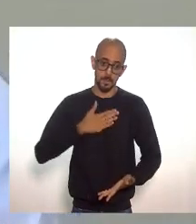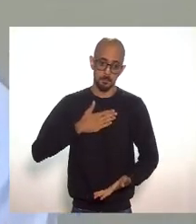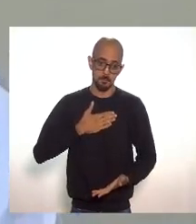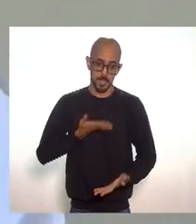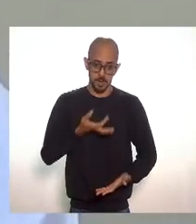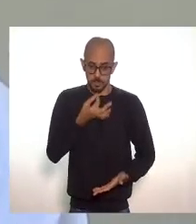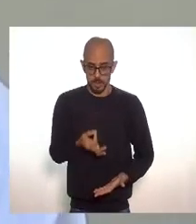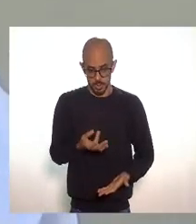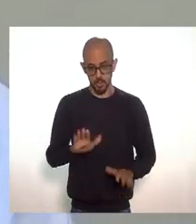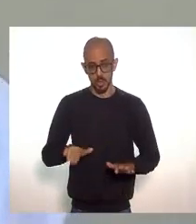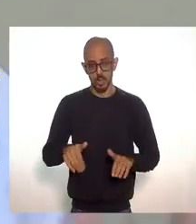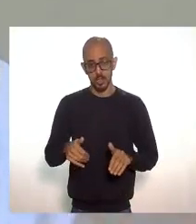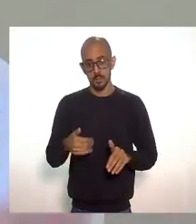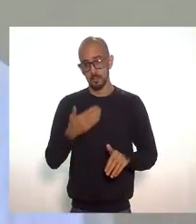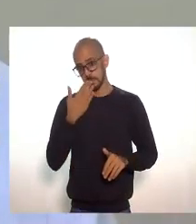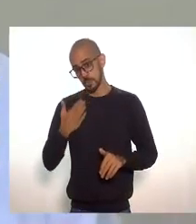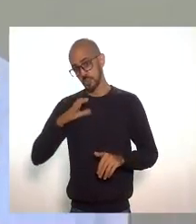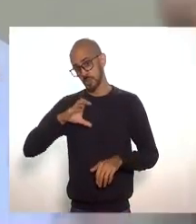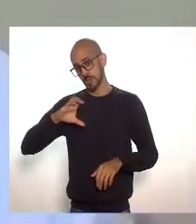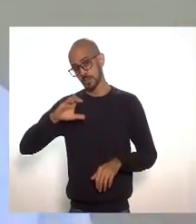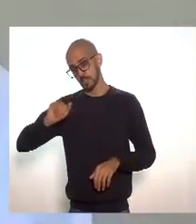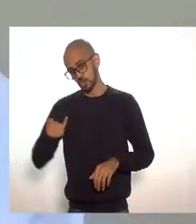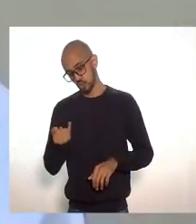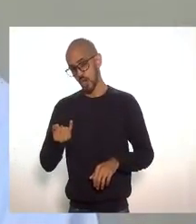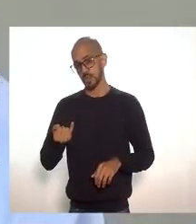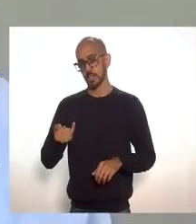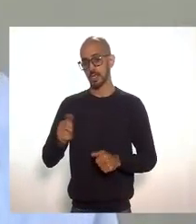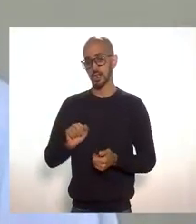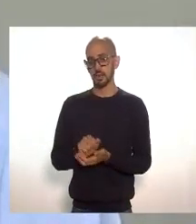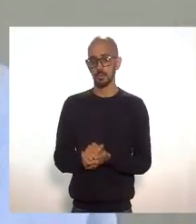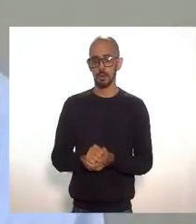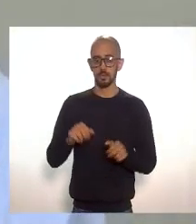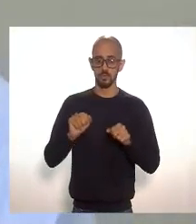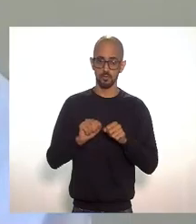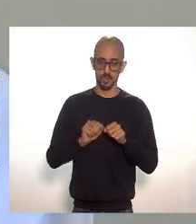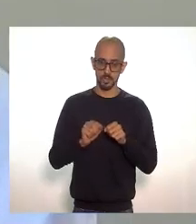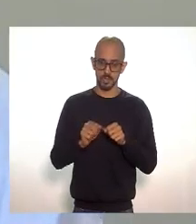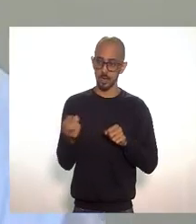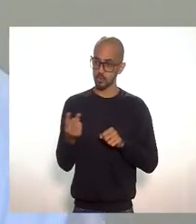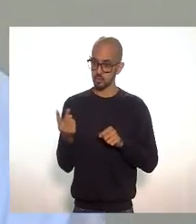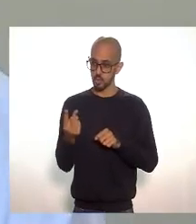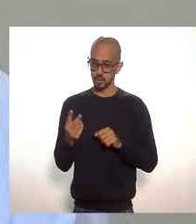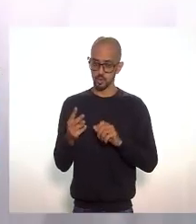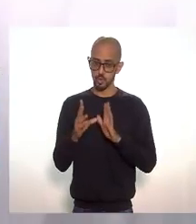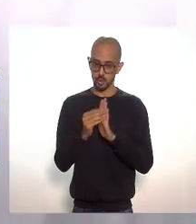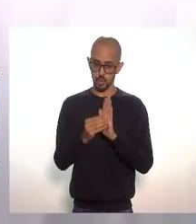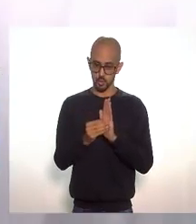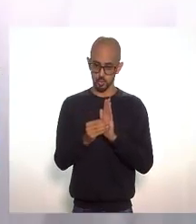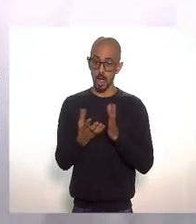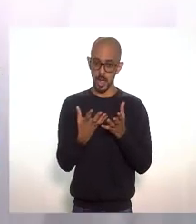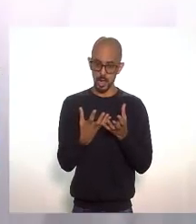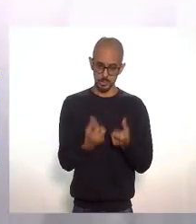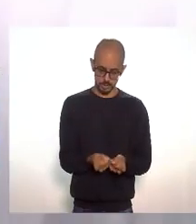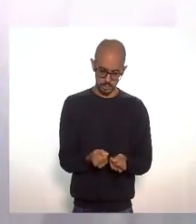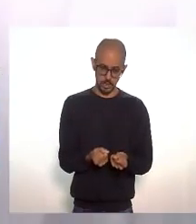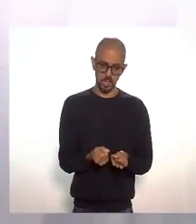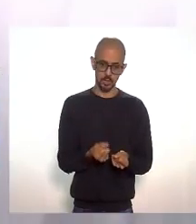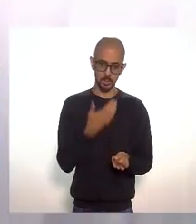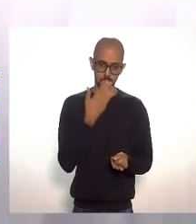Excelência que remetesse à CCJ, e aí nós vamos fazer um encaminhamento para acomodar as duas matérias. Acatado o